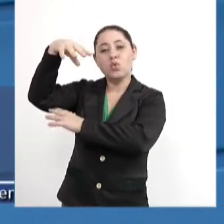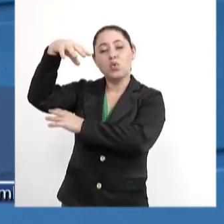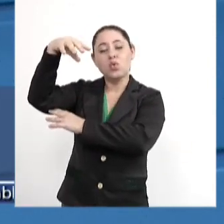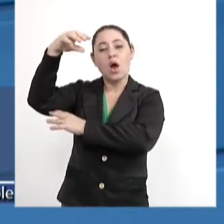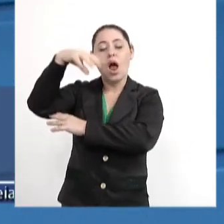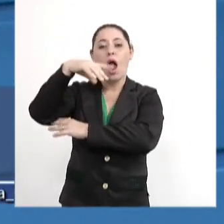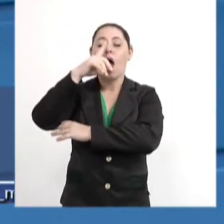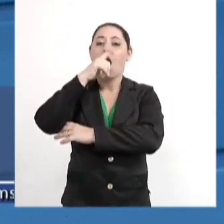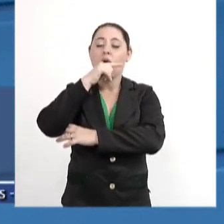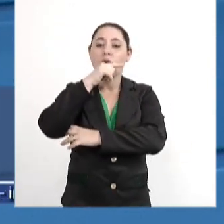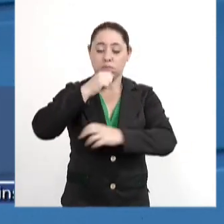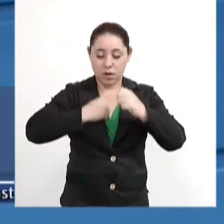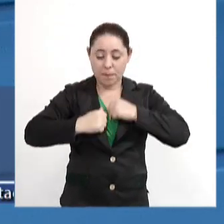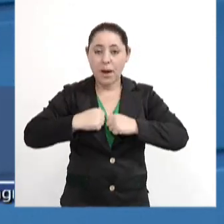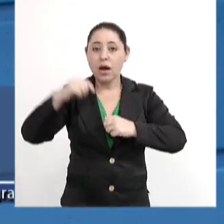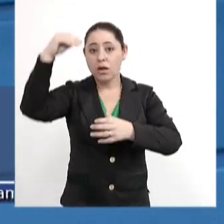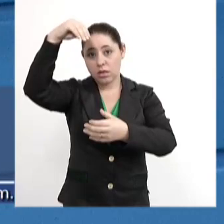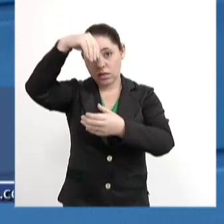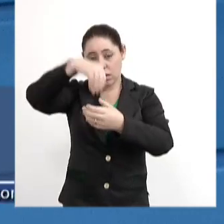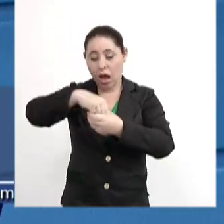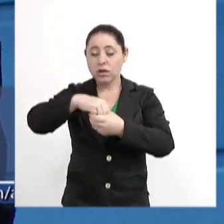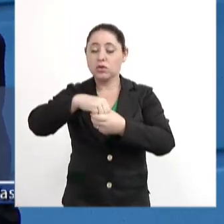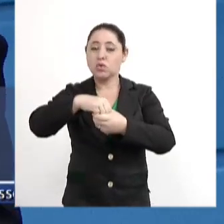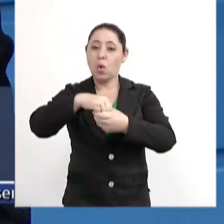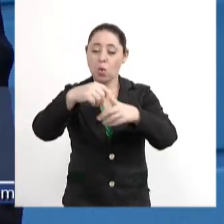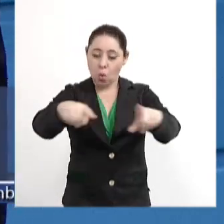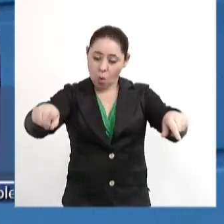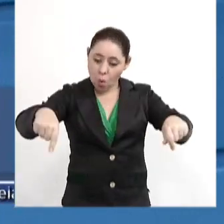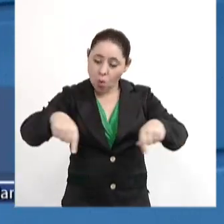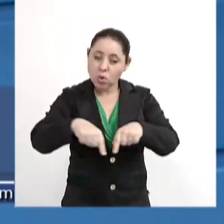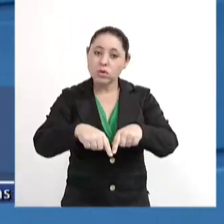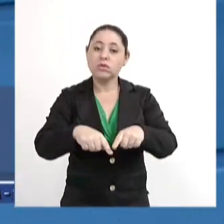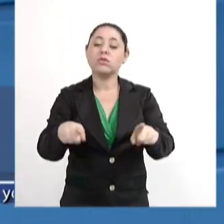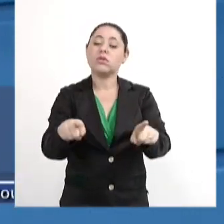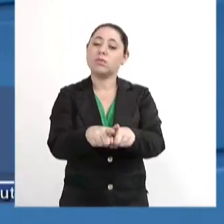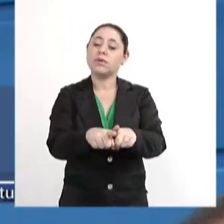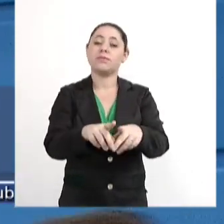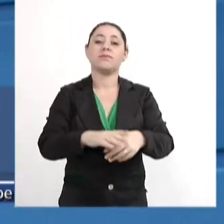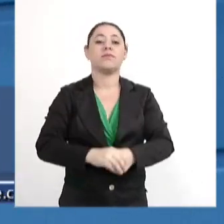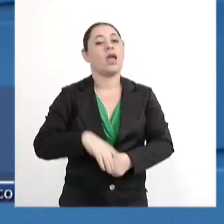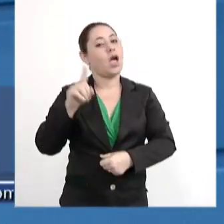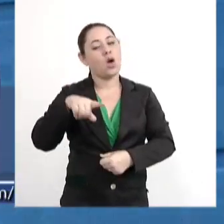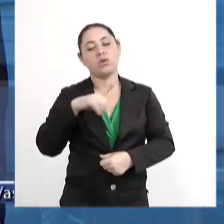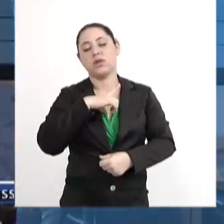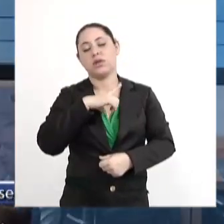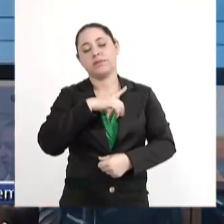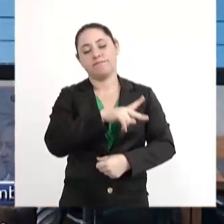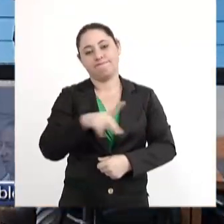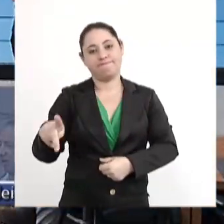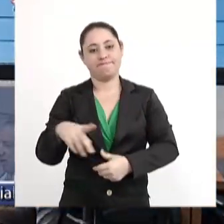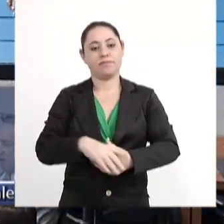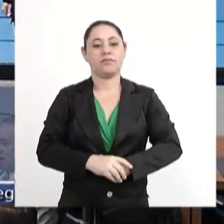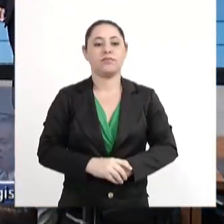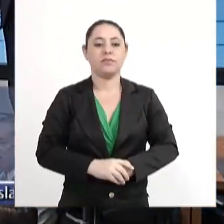dos órgãos do complexo administrativo. Era o que tinha, senhor presidente.